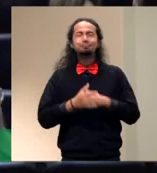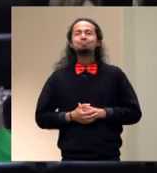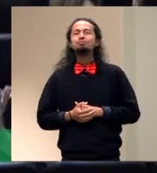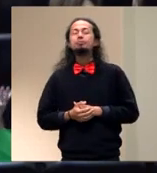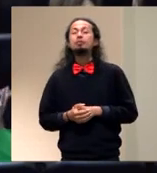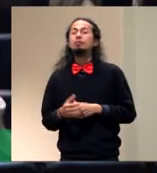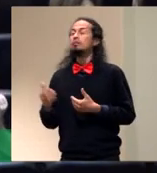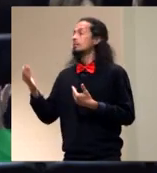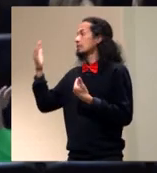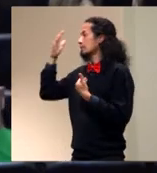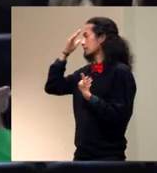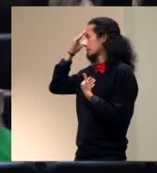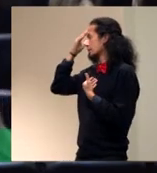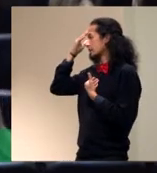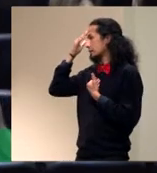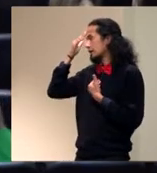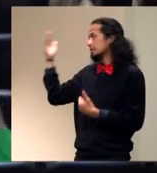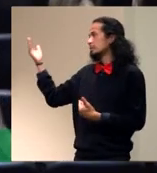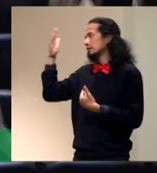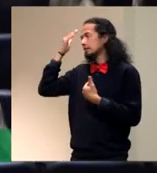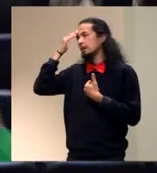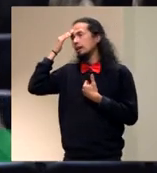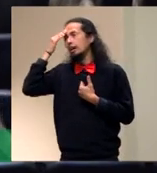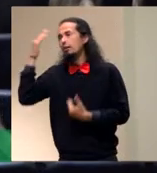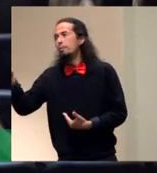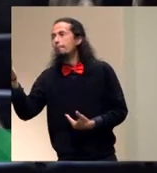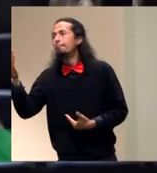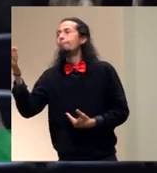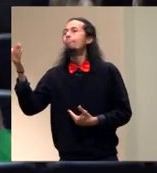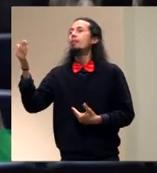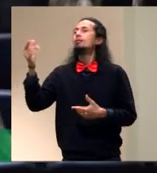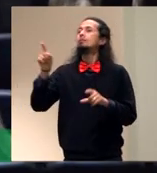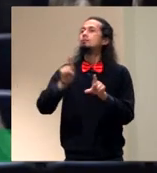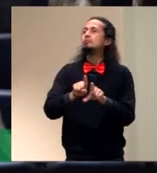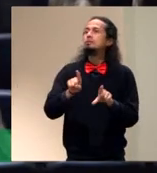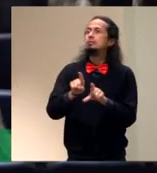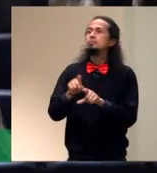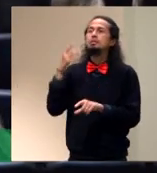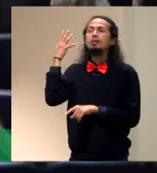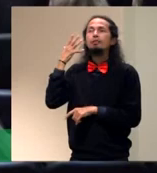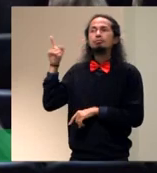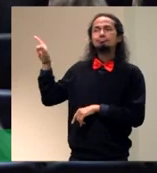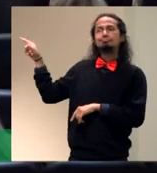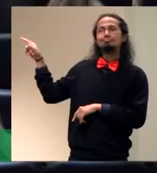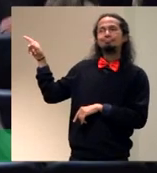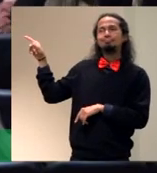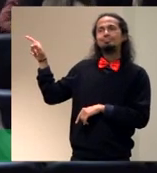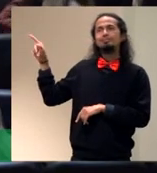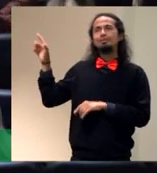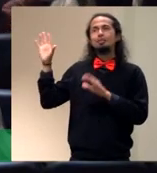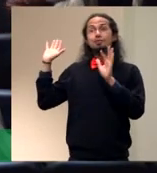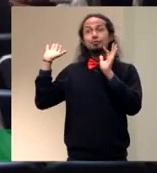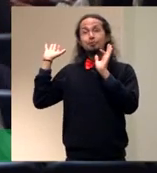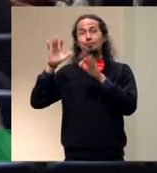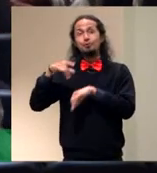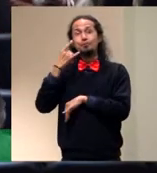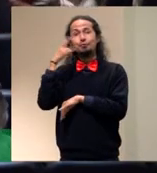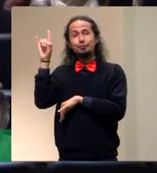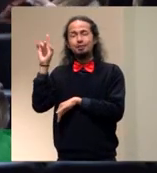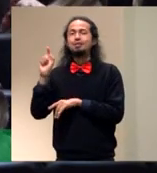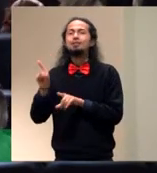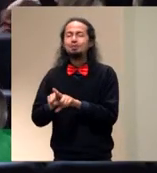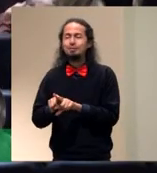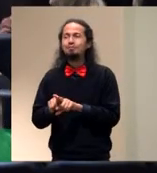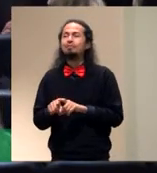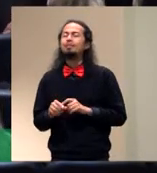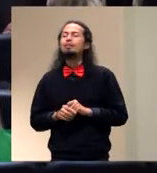Agradecer também, mais uma vez, a fala da Helo, o encerramento, e também a fala